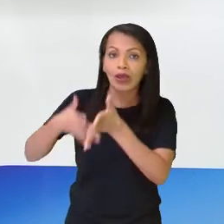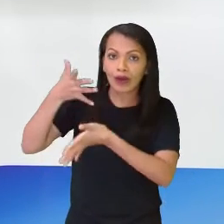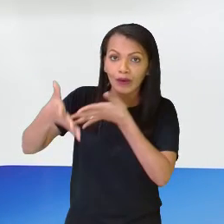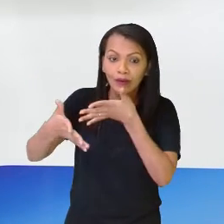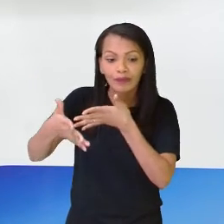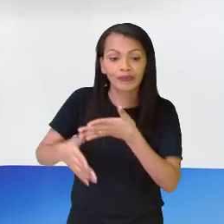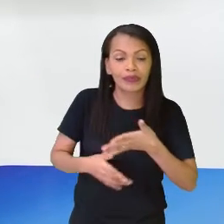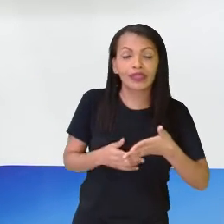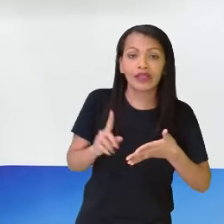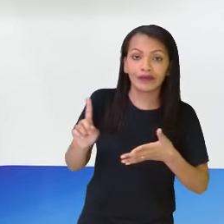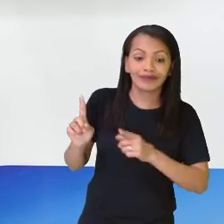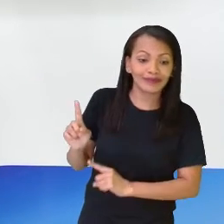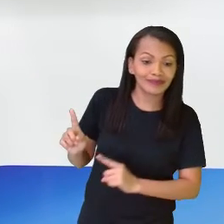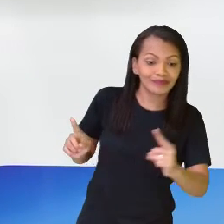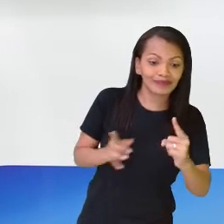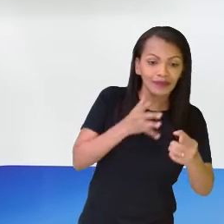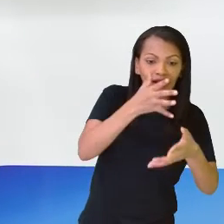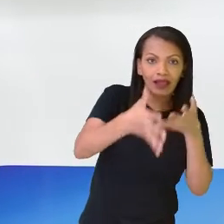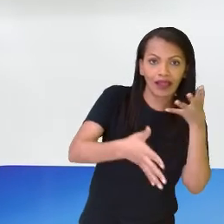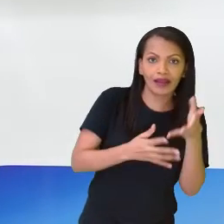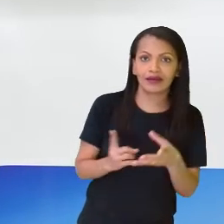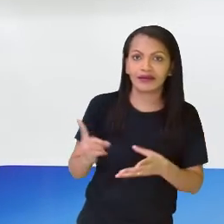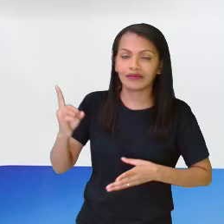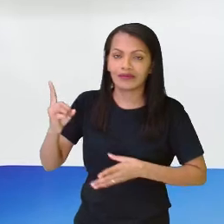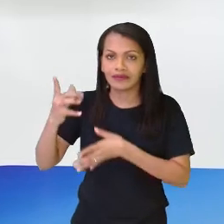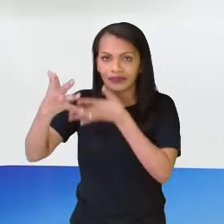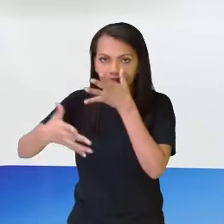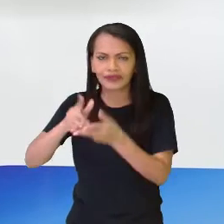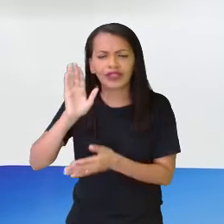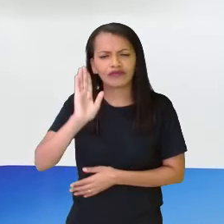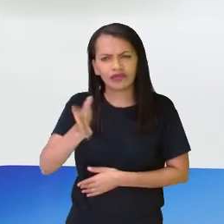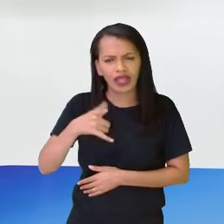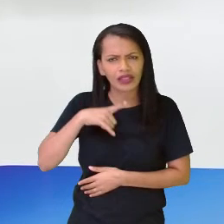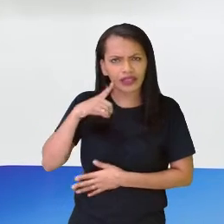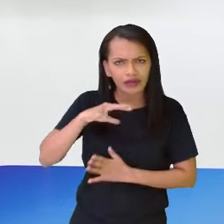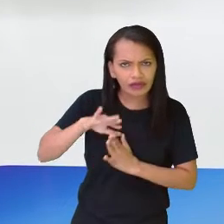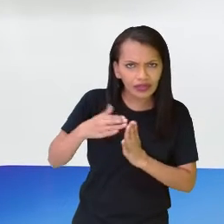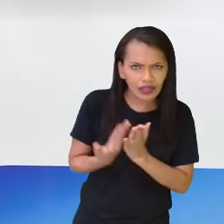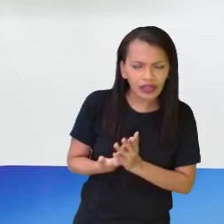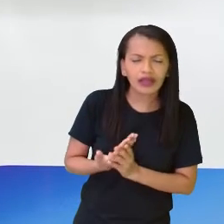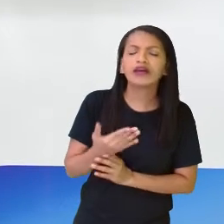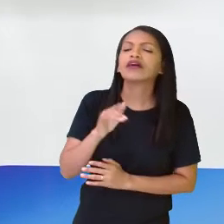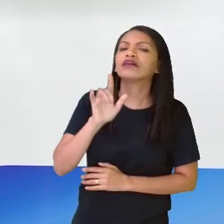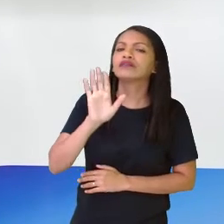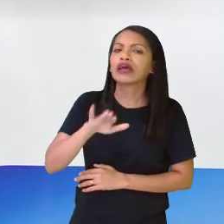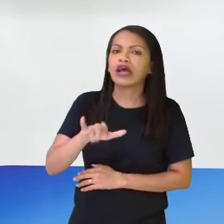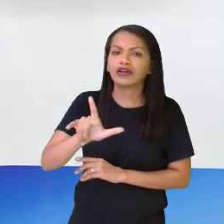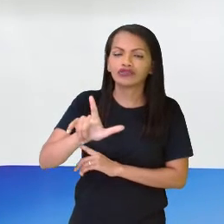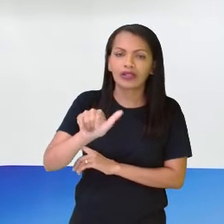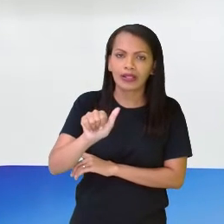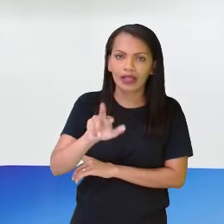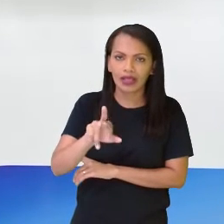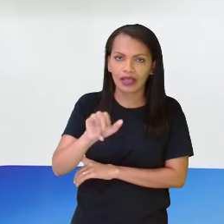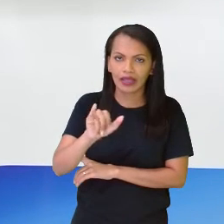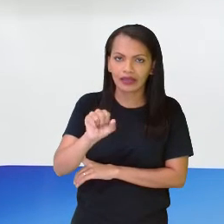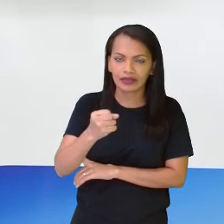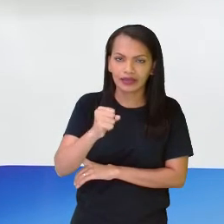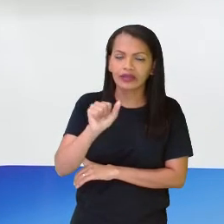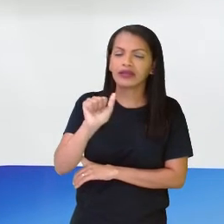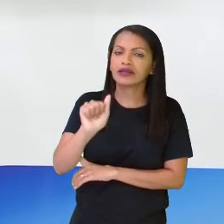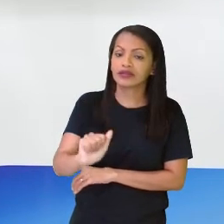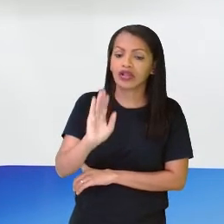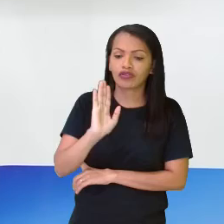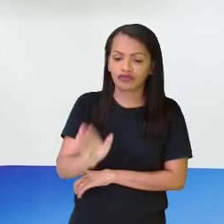me responderam isso nas últimas aulas, que já tinham participado sim. Inclusive, se não me engano, foi Larissa, que disse que já tinha participado de 3